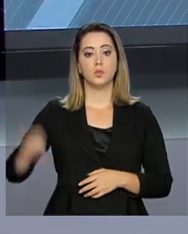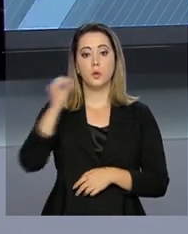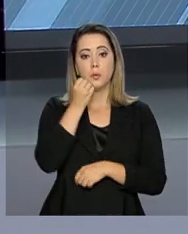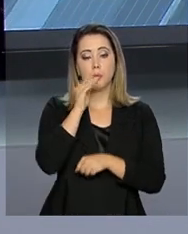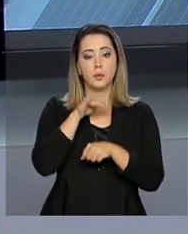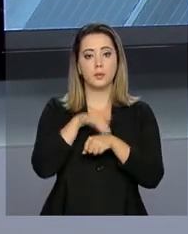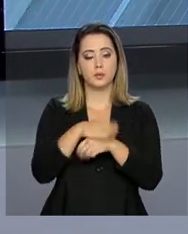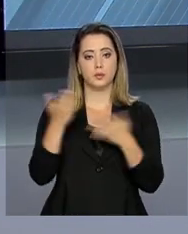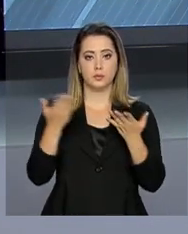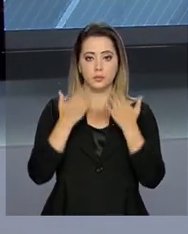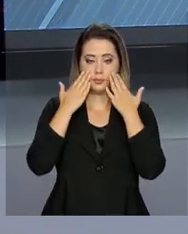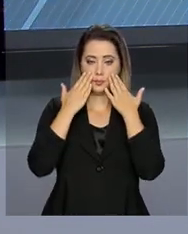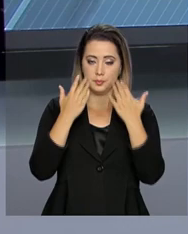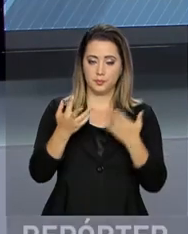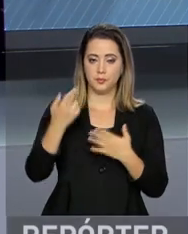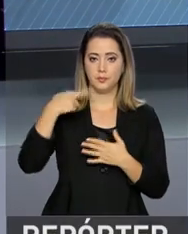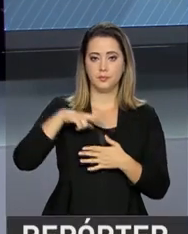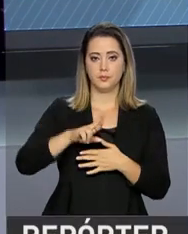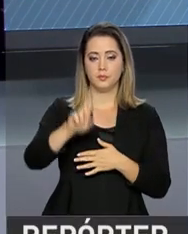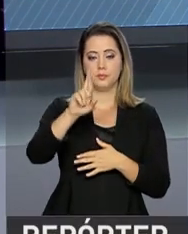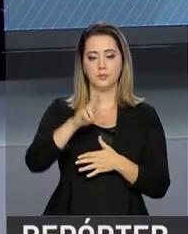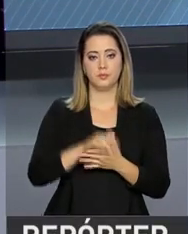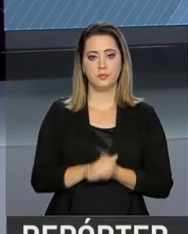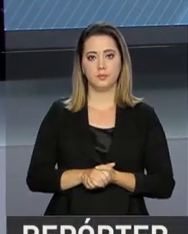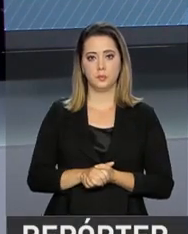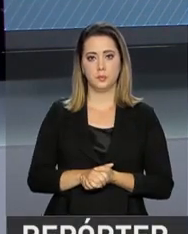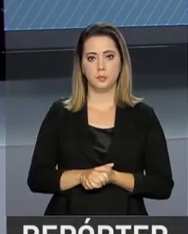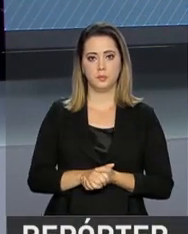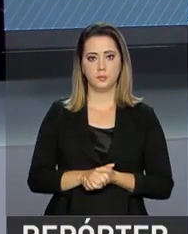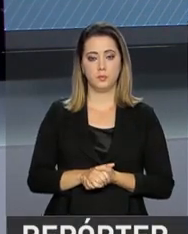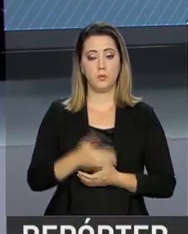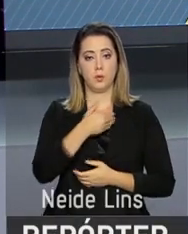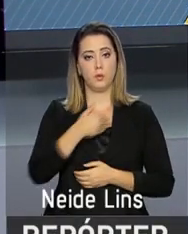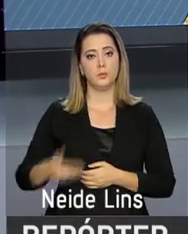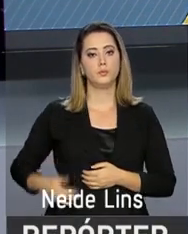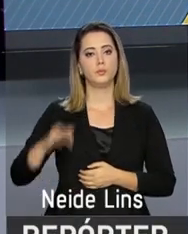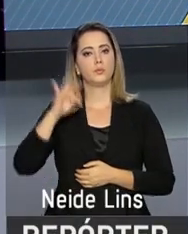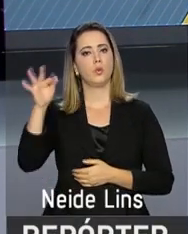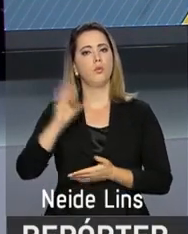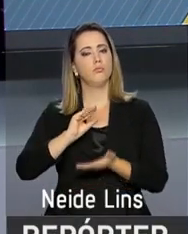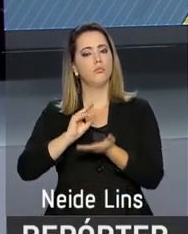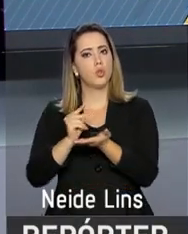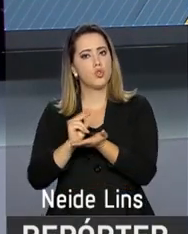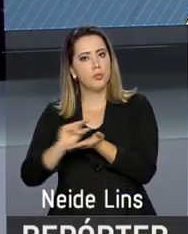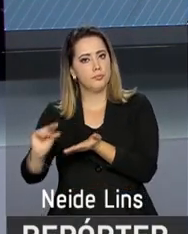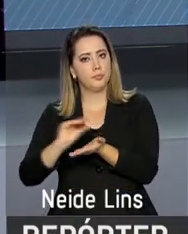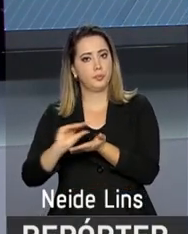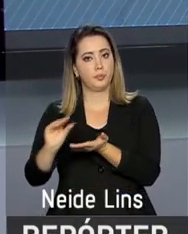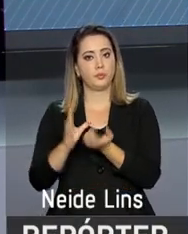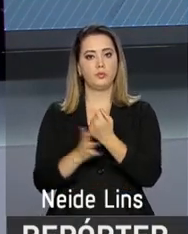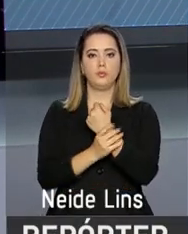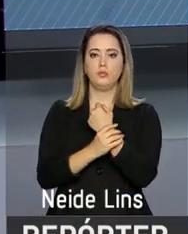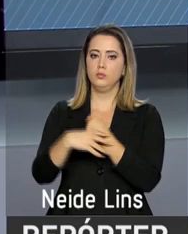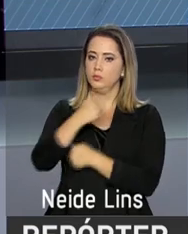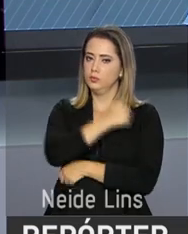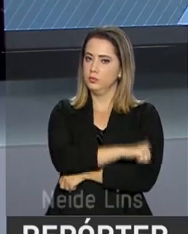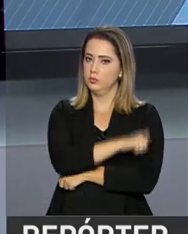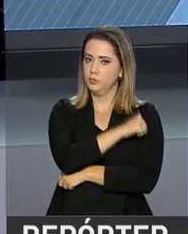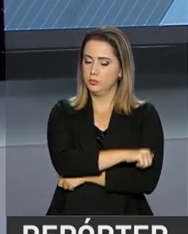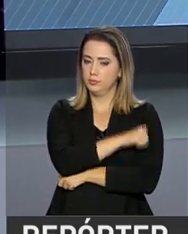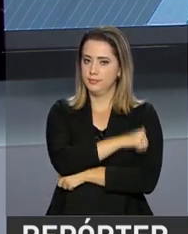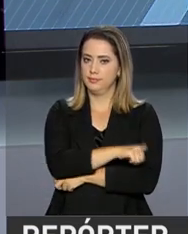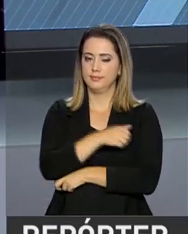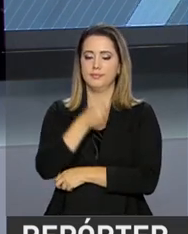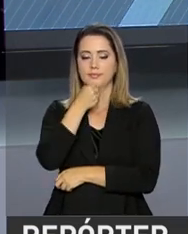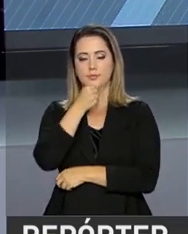Olá, boa noite. Começa agora mais uma edição do Repórter NBR. O governo federal destinou mais recursos para a segurança no Rio de